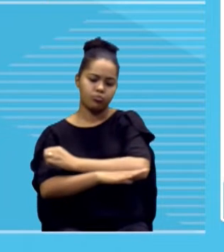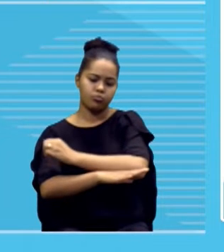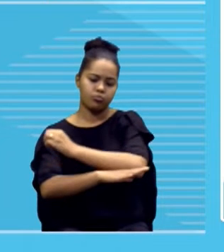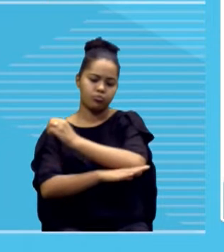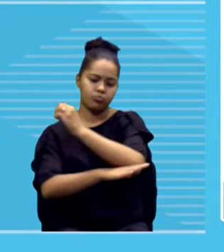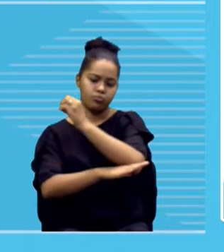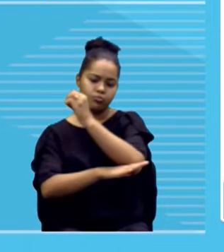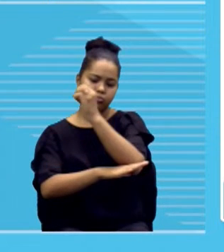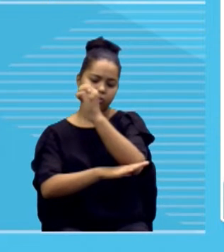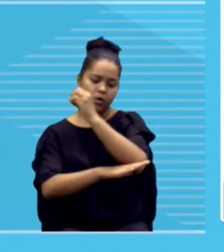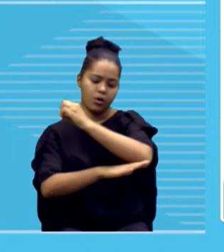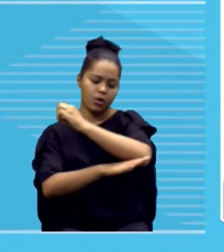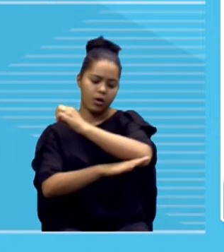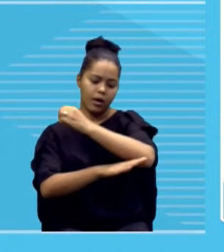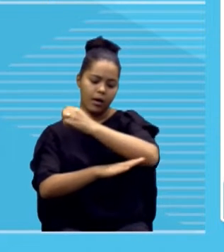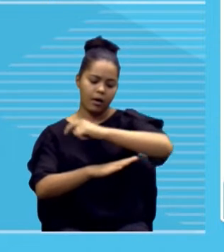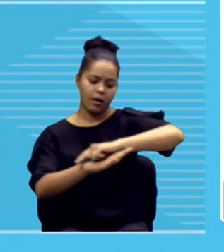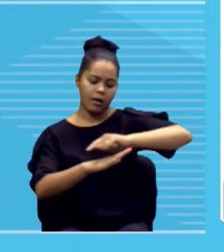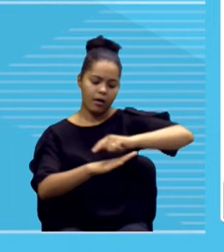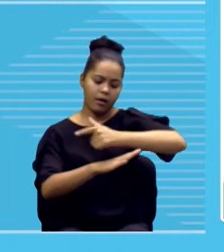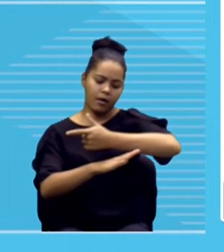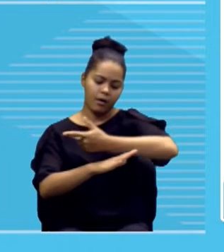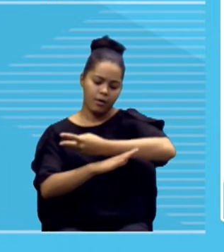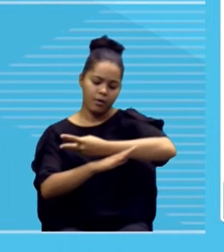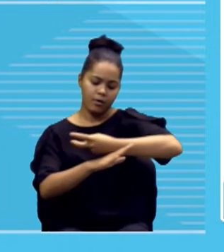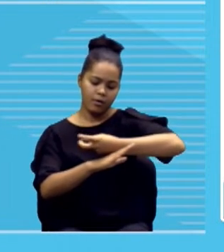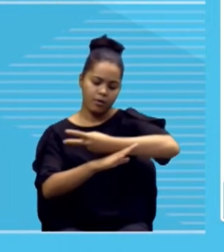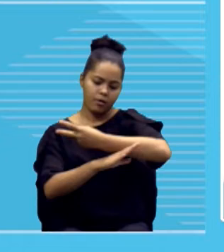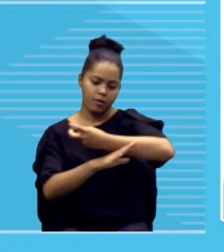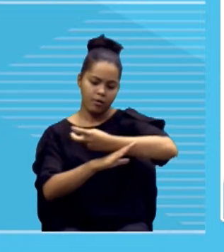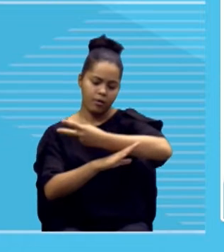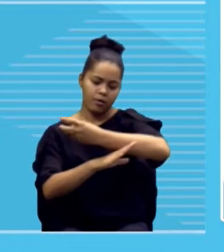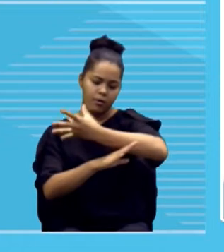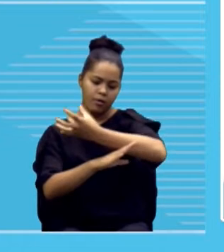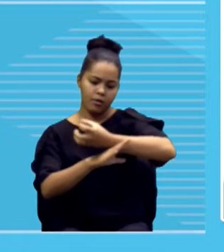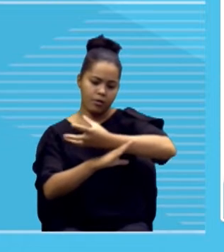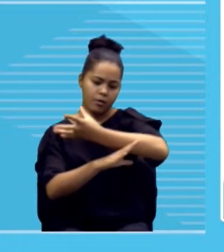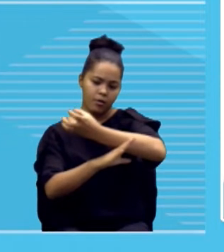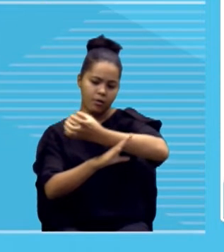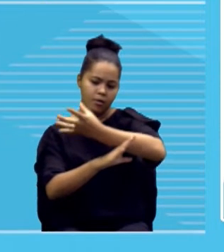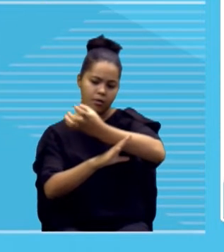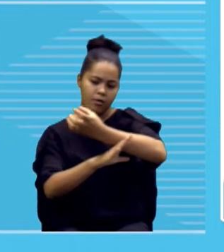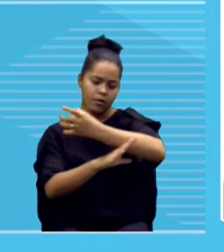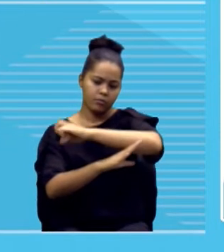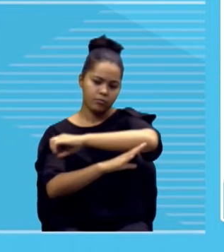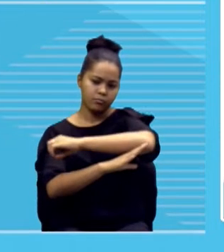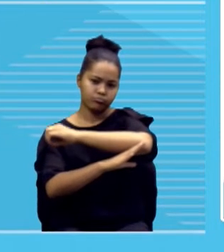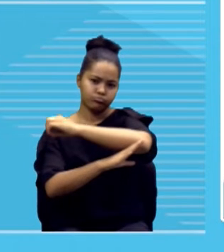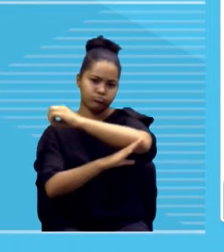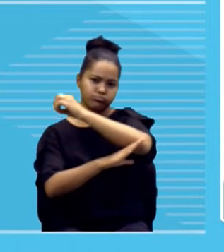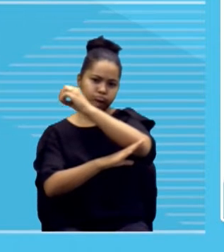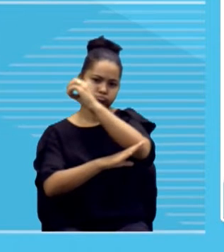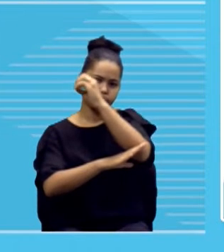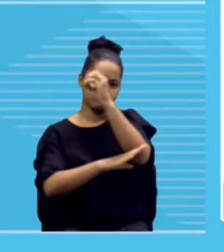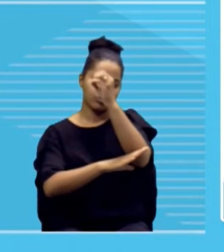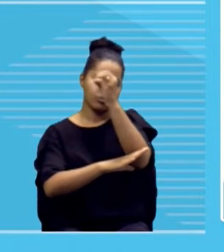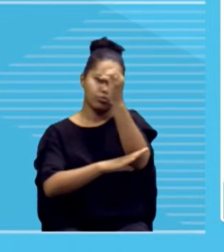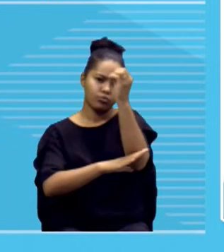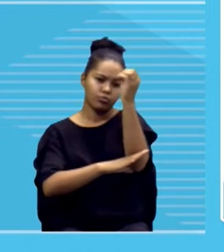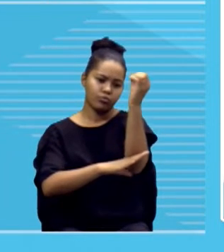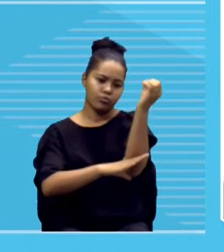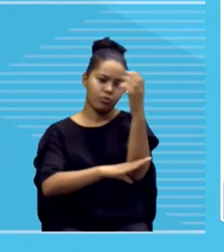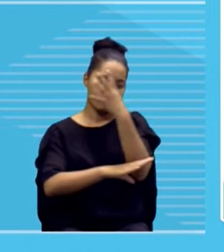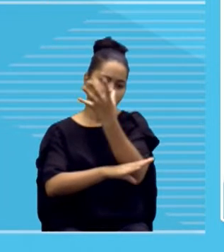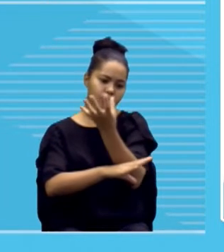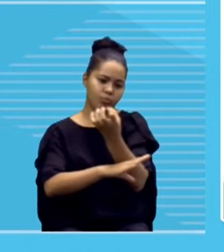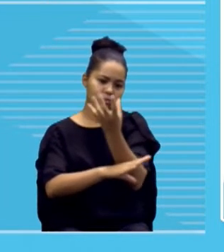Sol. E isso depende da época do ano que você vai ter, se está na primavera ou no outono. Às vezes o Sol se põe mais cedo, às vezes o Sol se põe